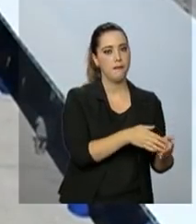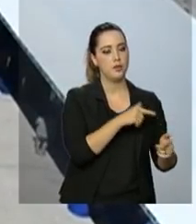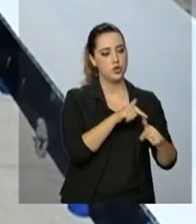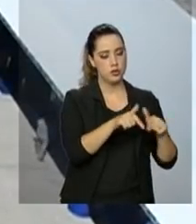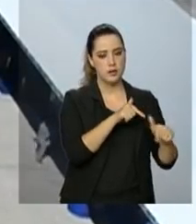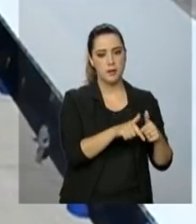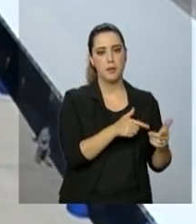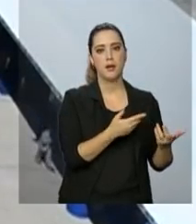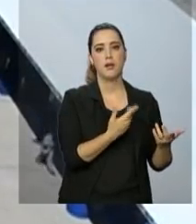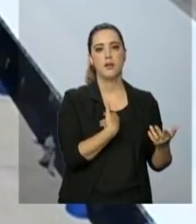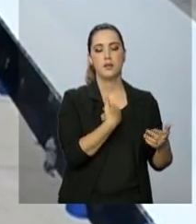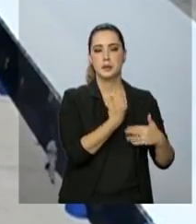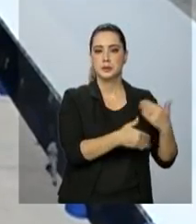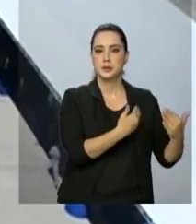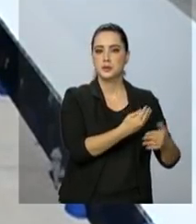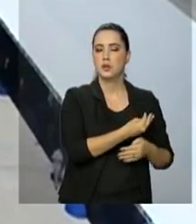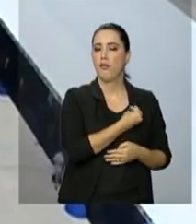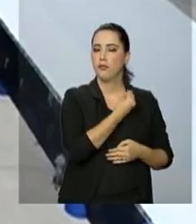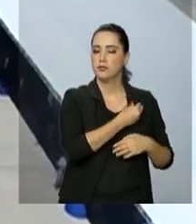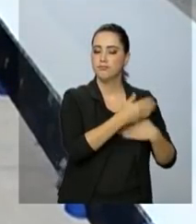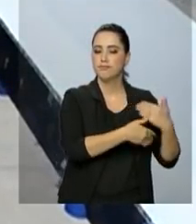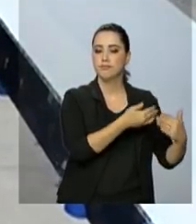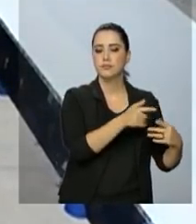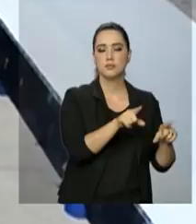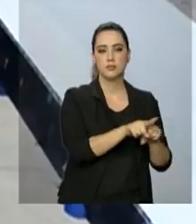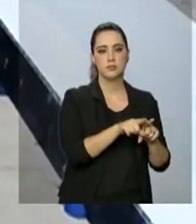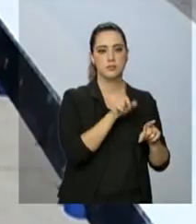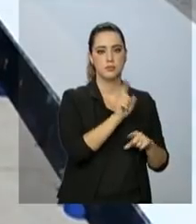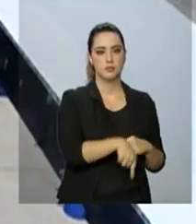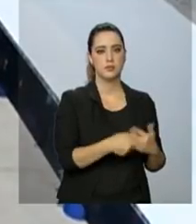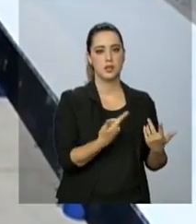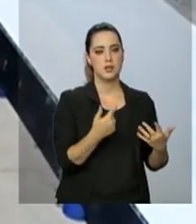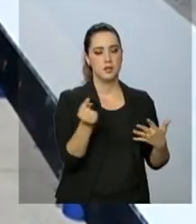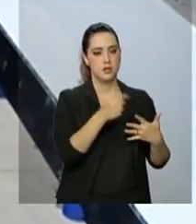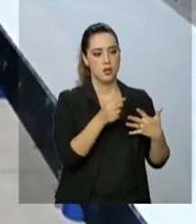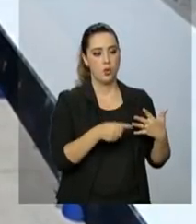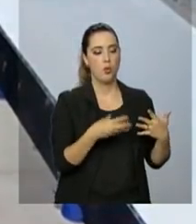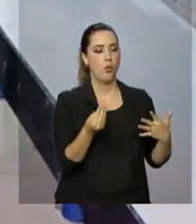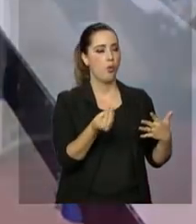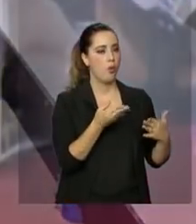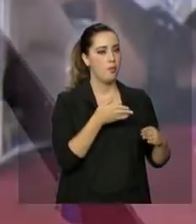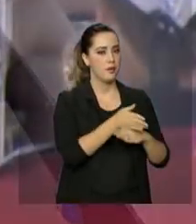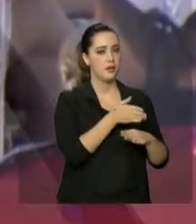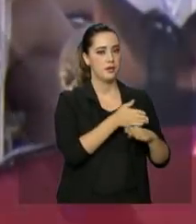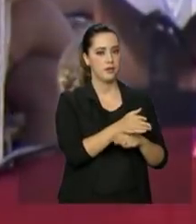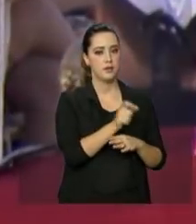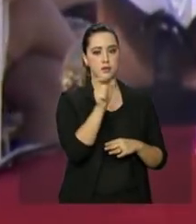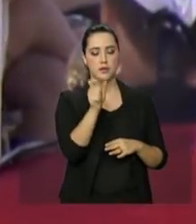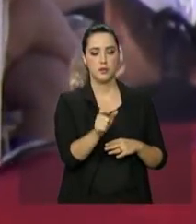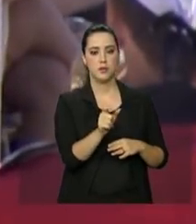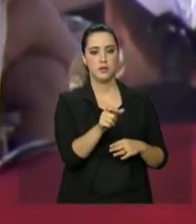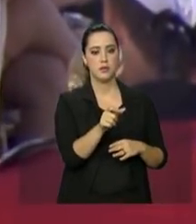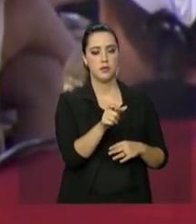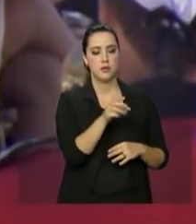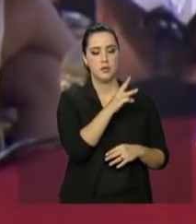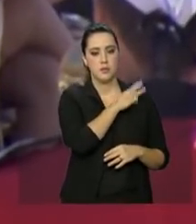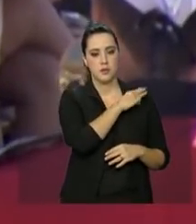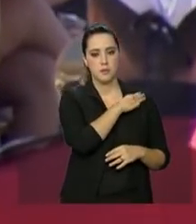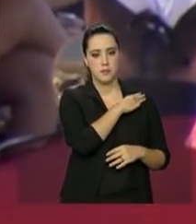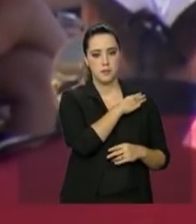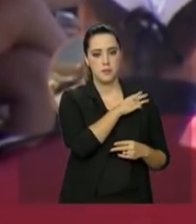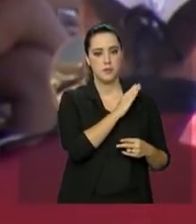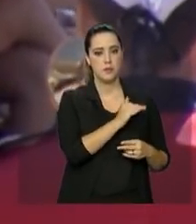profissional, evolução na carreira. Então tem aí os métodos de ingressar, tanto para nível